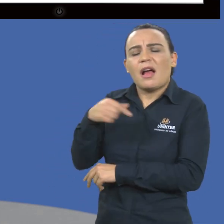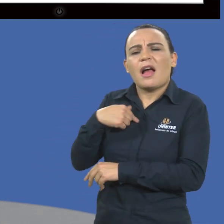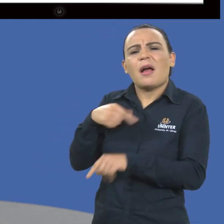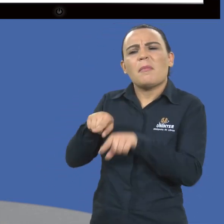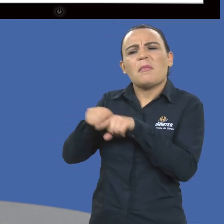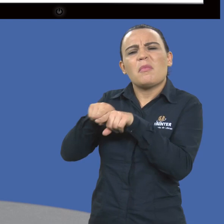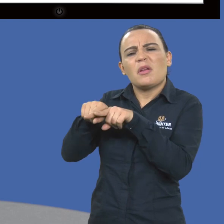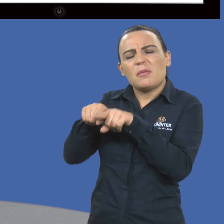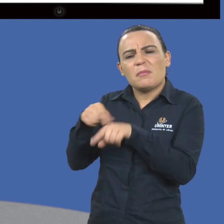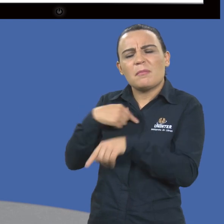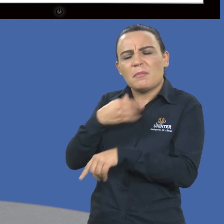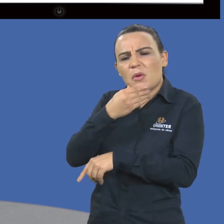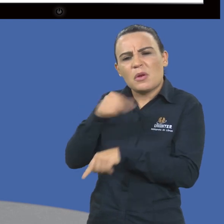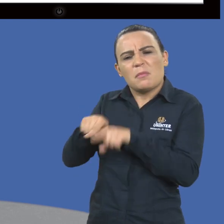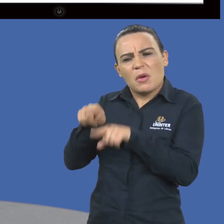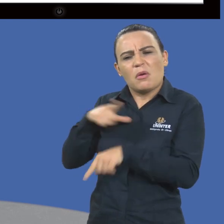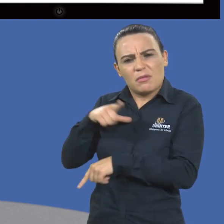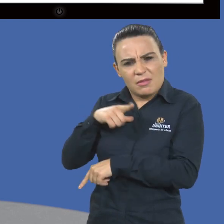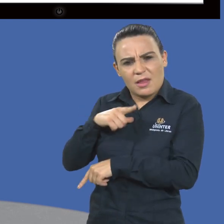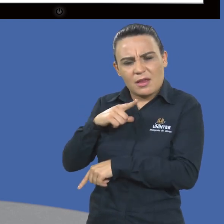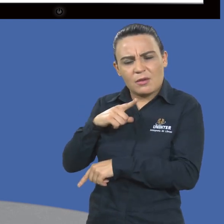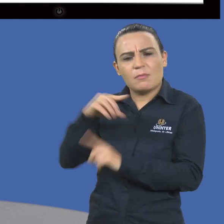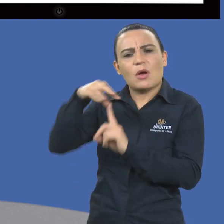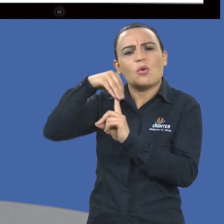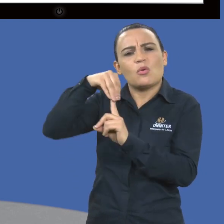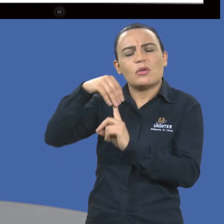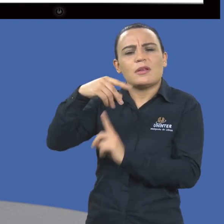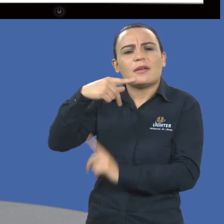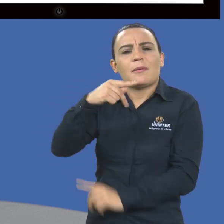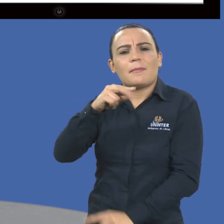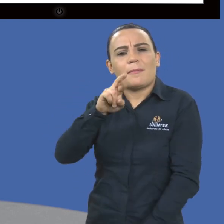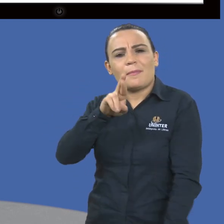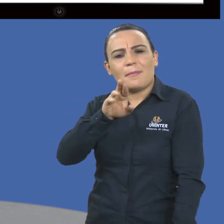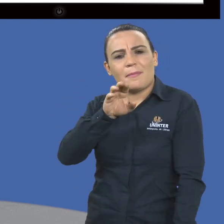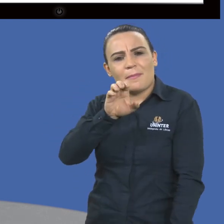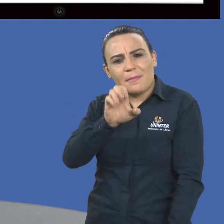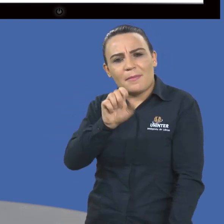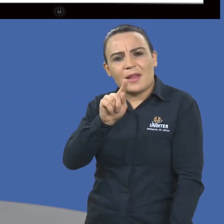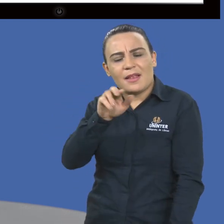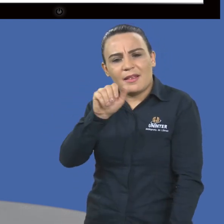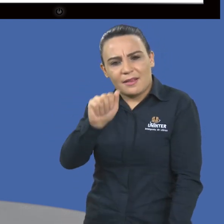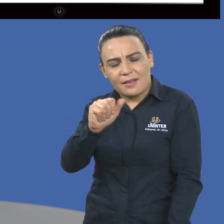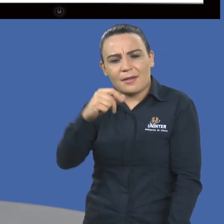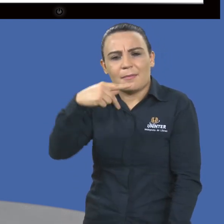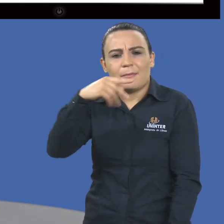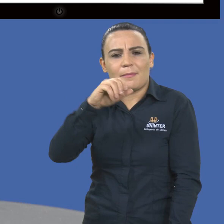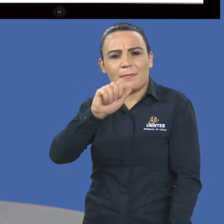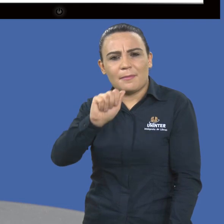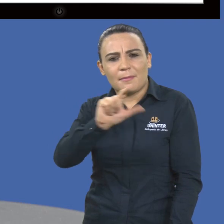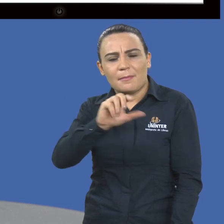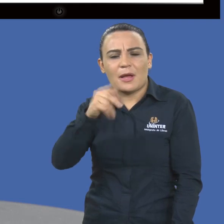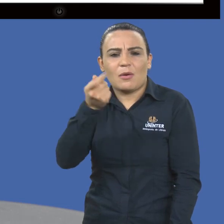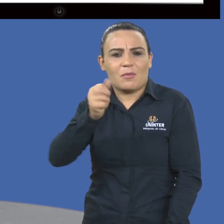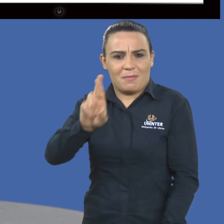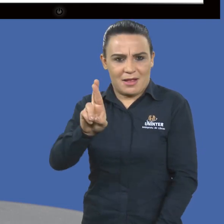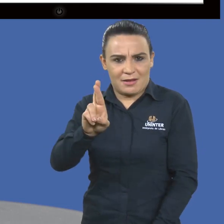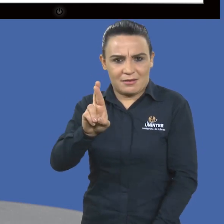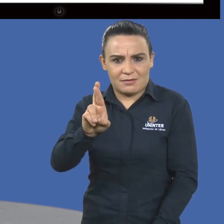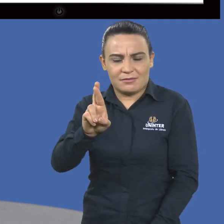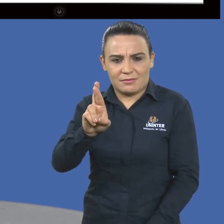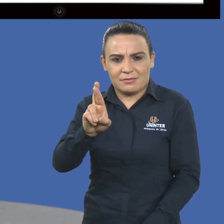você e diz assim: eu tenho um irmão que tem isso também. Então, nós, profissionais da